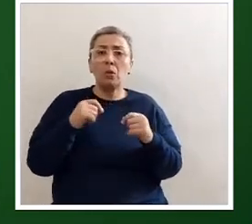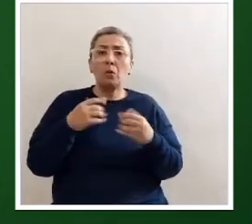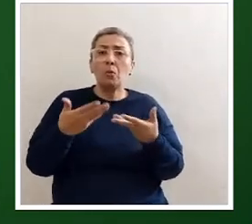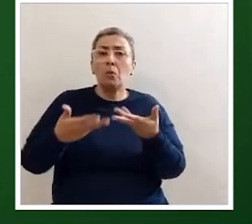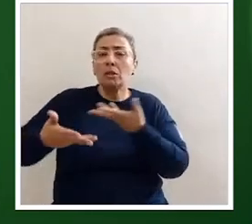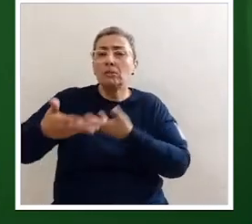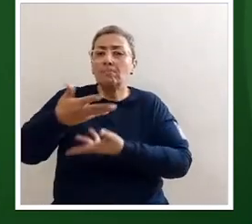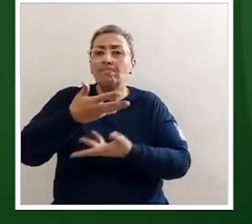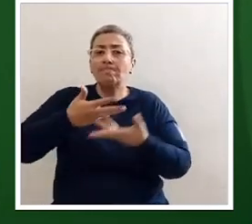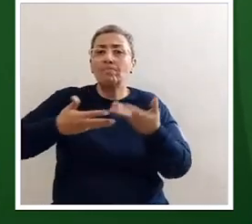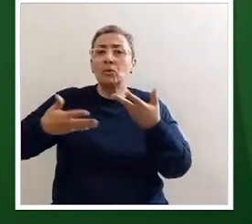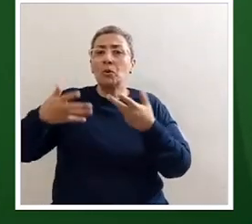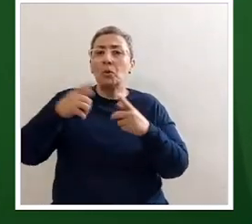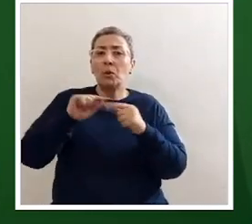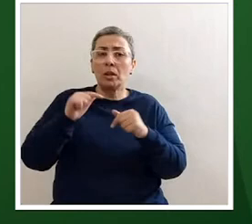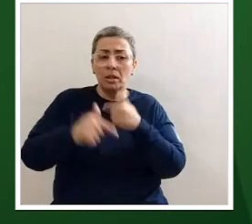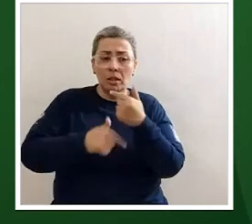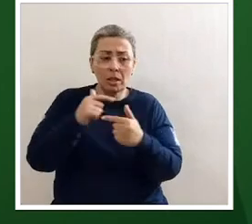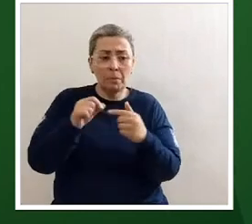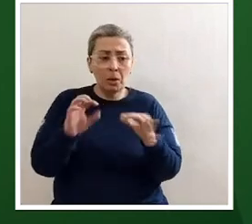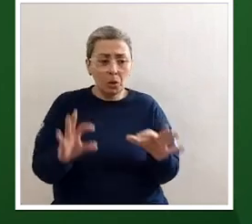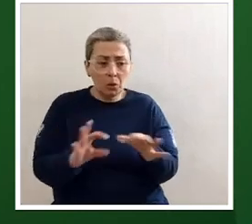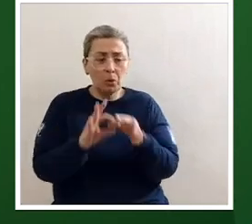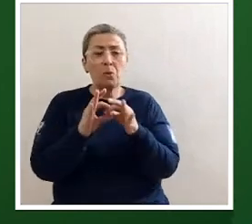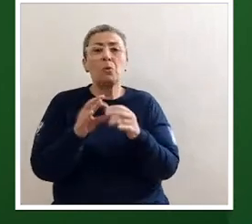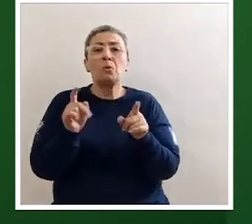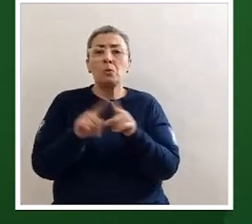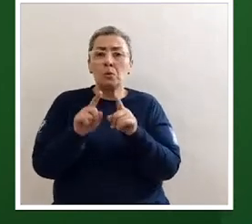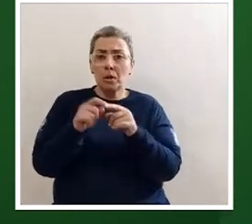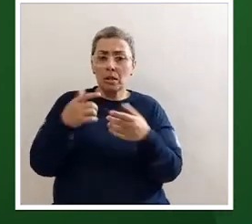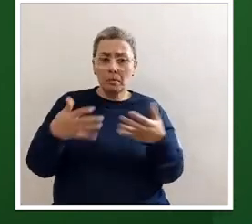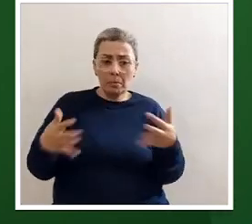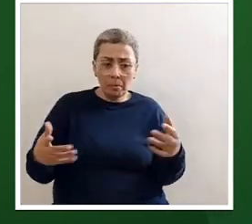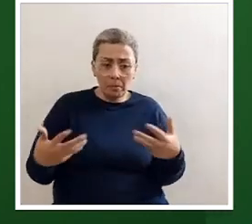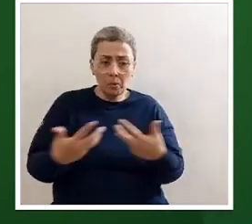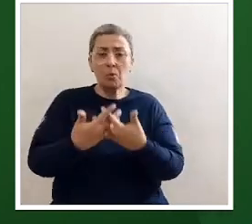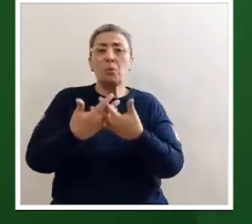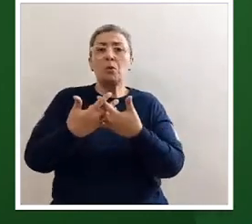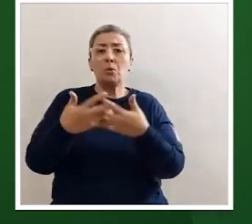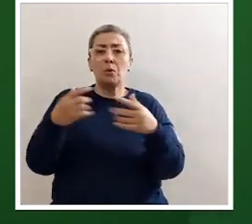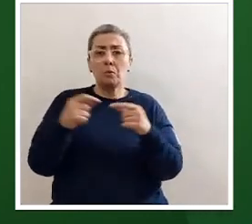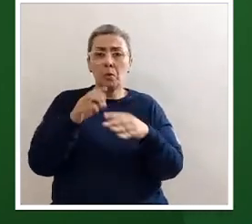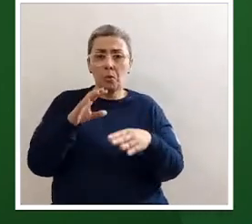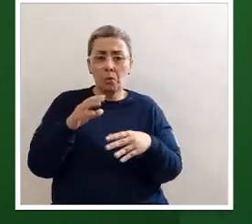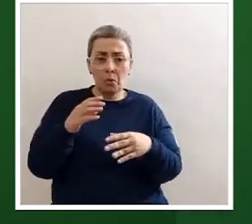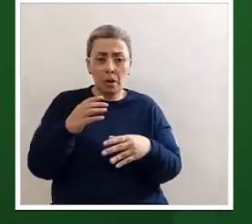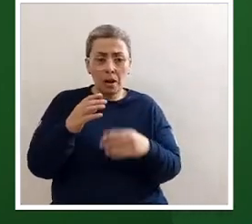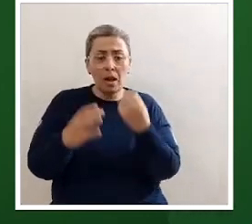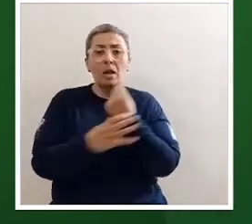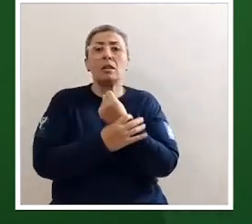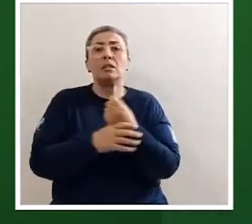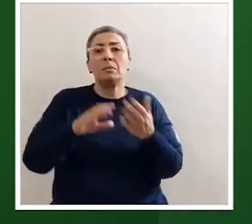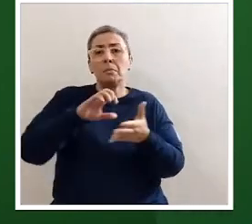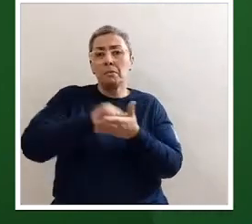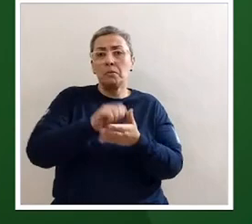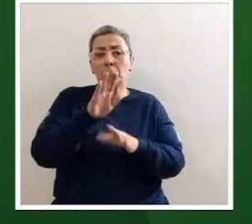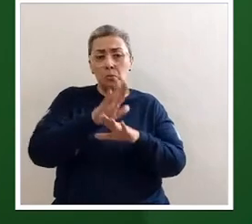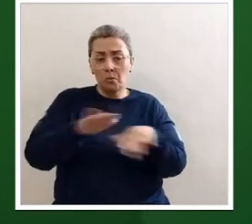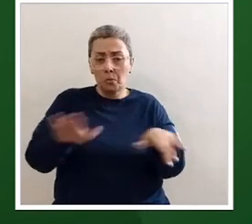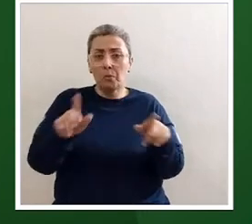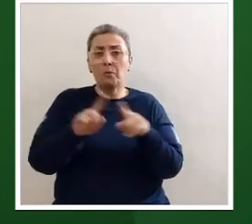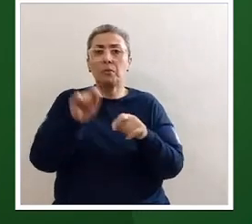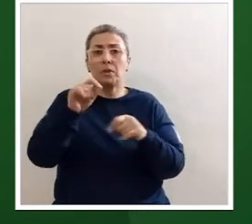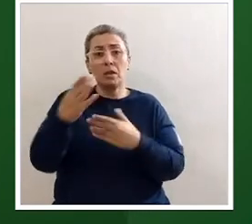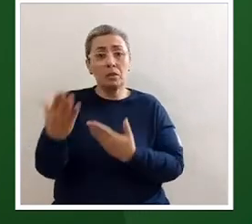um trabalho conjunto um trabalho integrado para garantir a matrícula dessas crianças